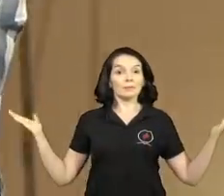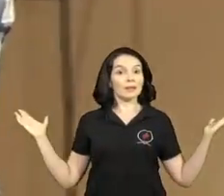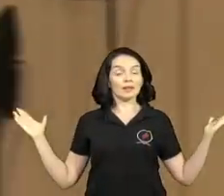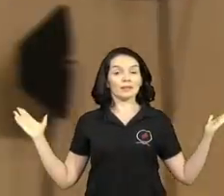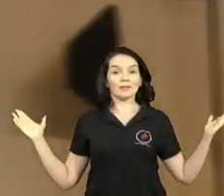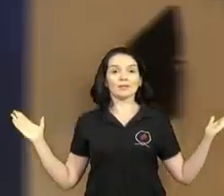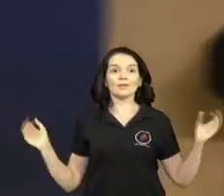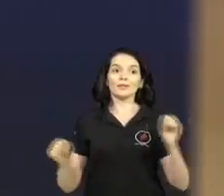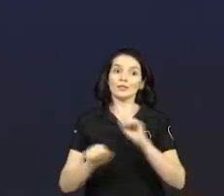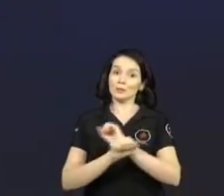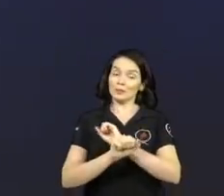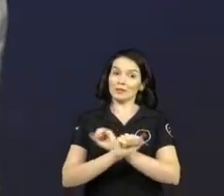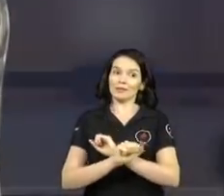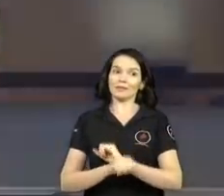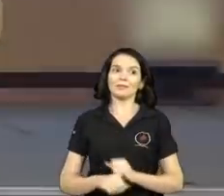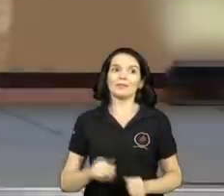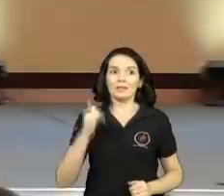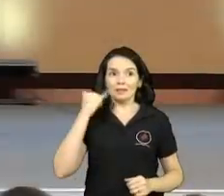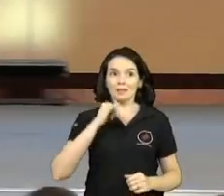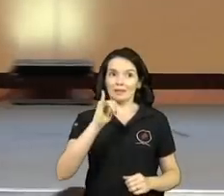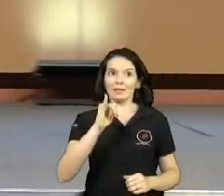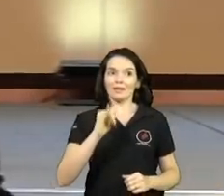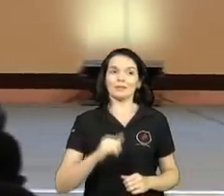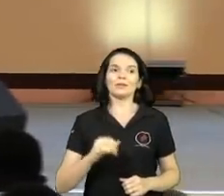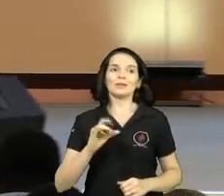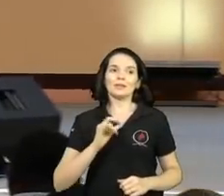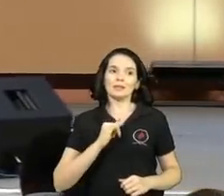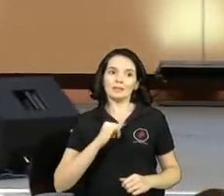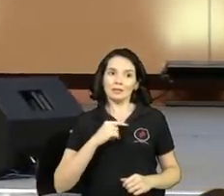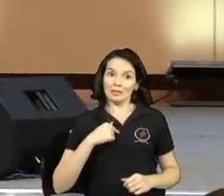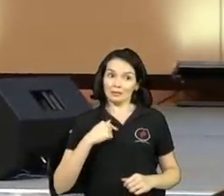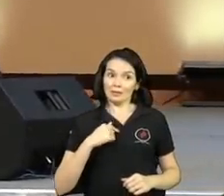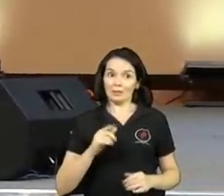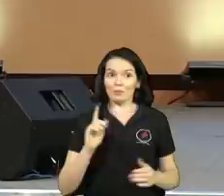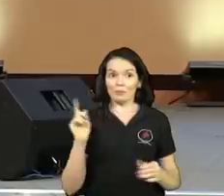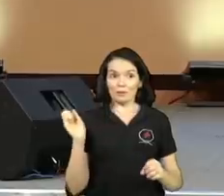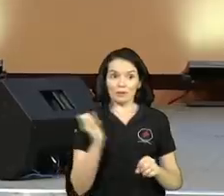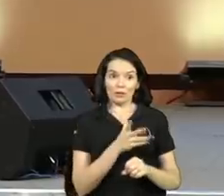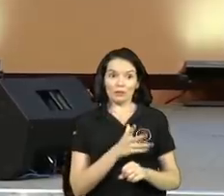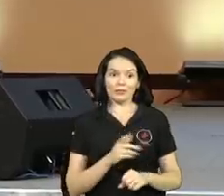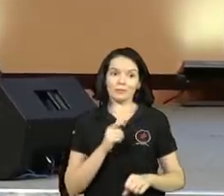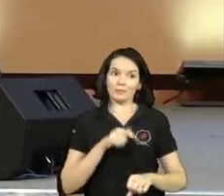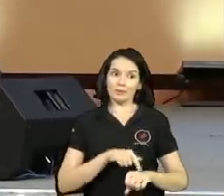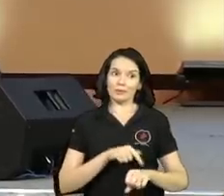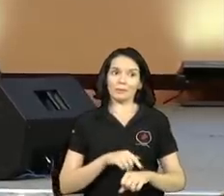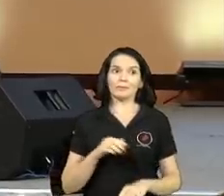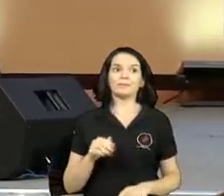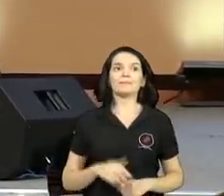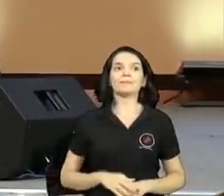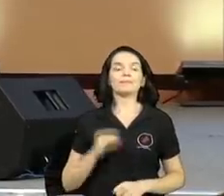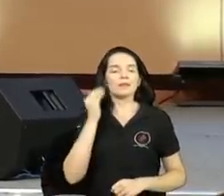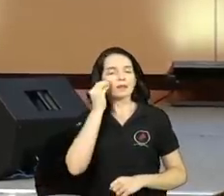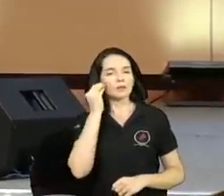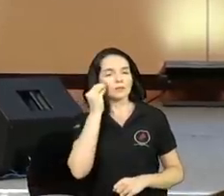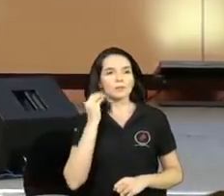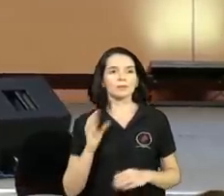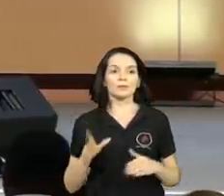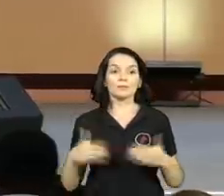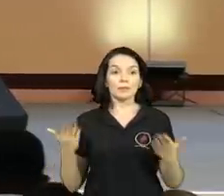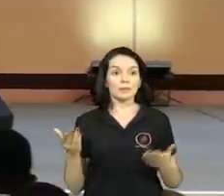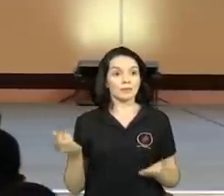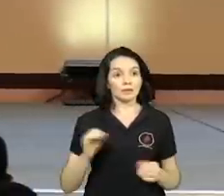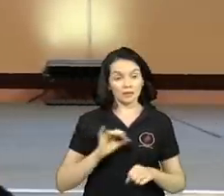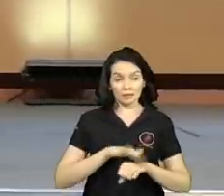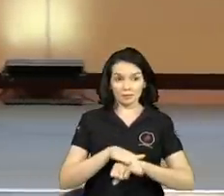eu declaro profeticamente que vem uma nova estação para você que você nunca experimentou. Então, se nessa noite tem